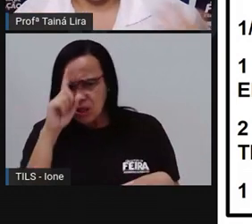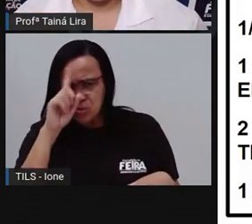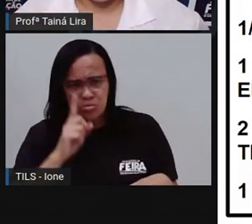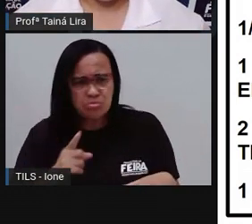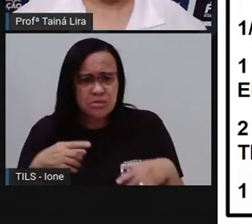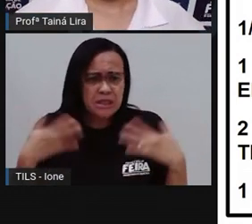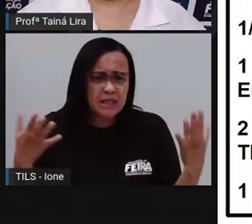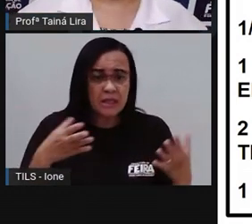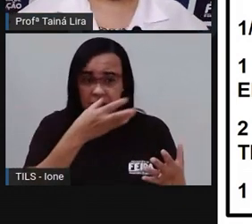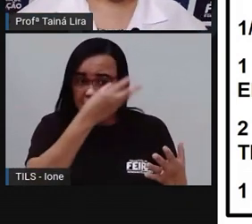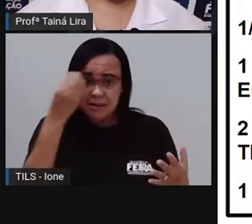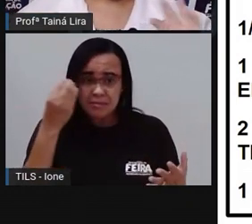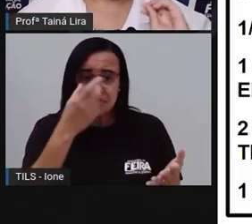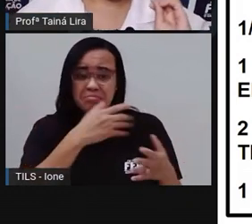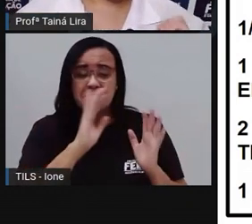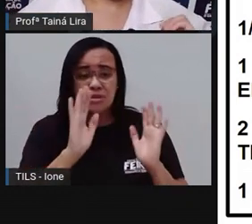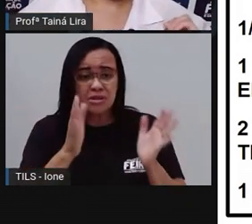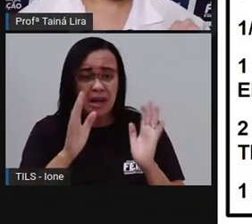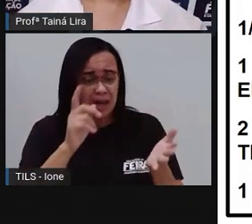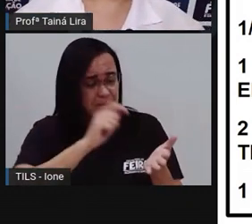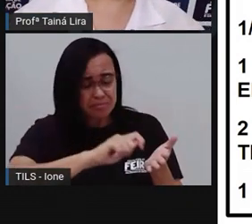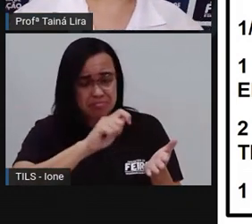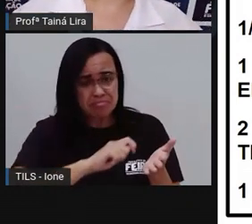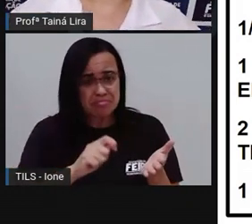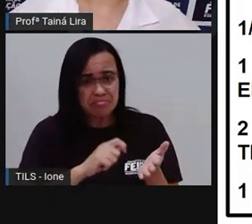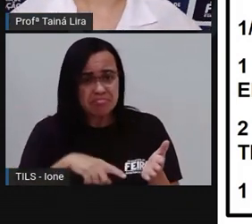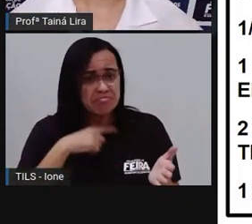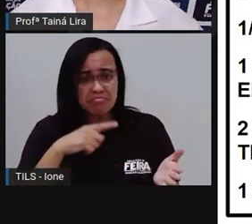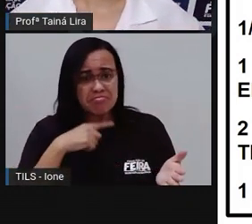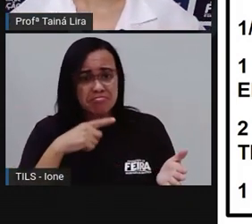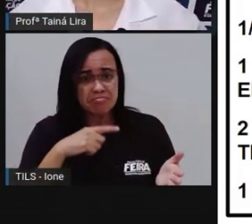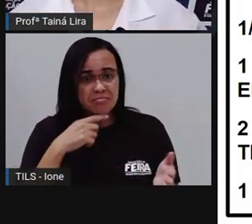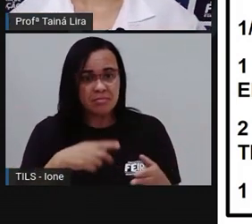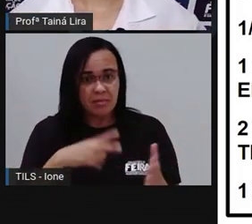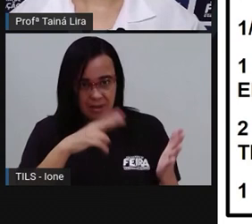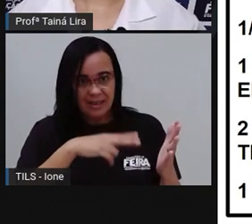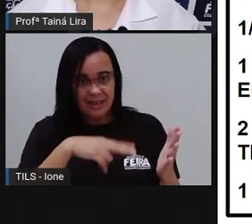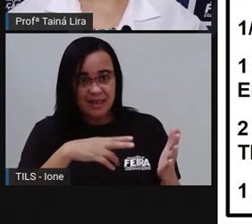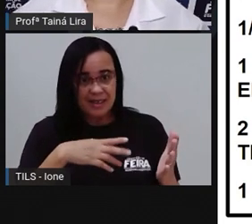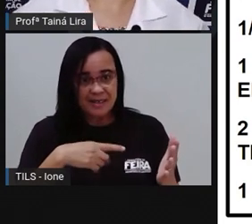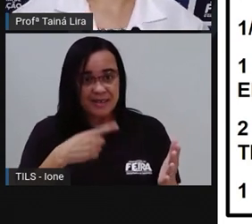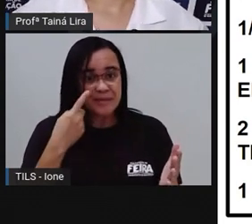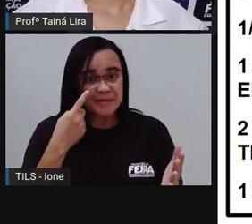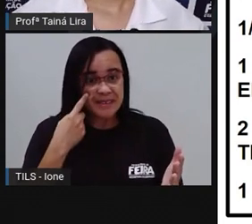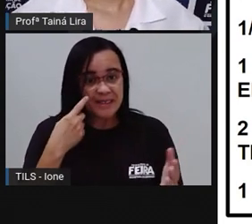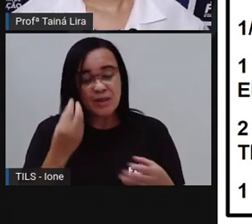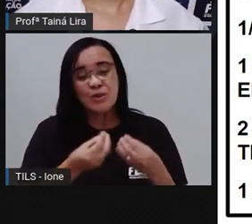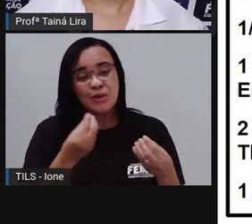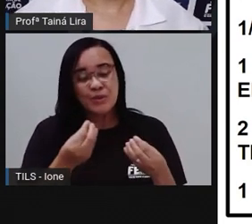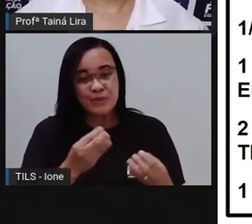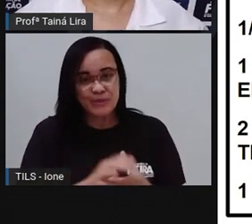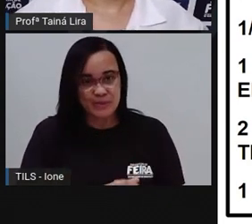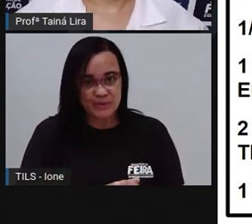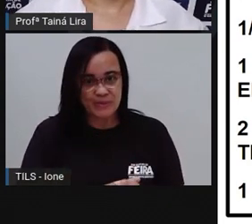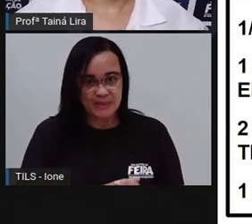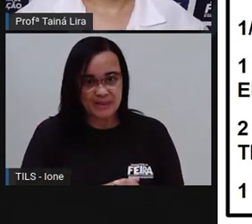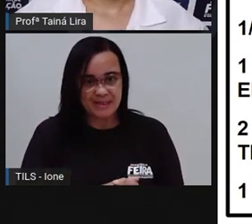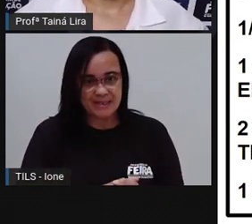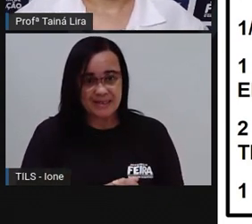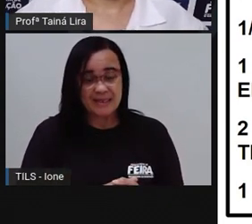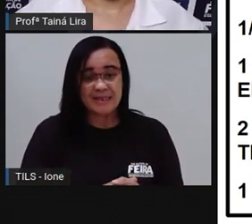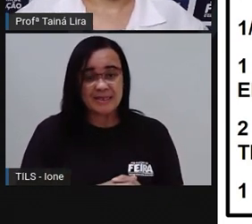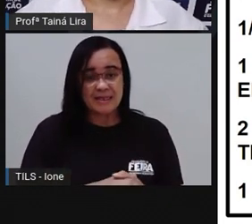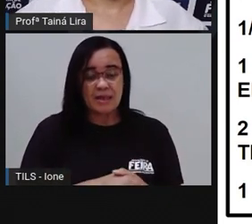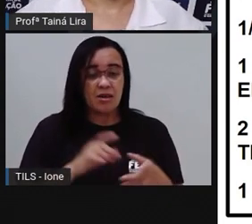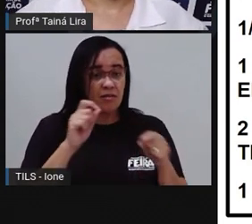esqueci. Então, vamos ler aqui para ver se a gente descobre. modo de fazer. Duas cenouras